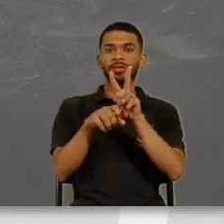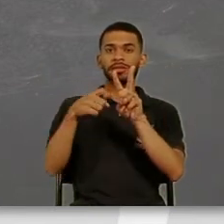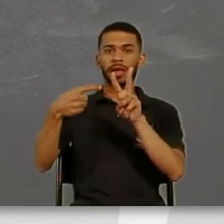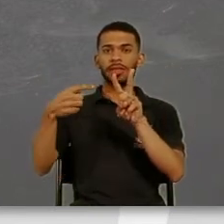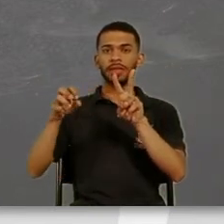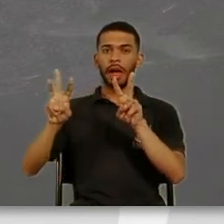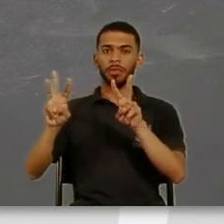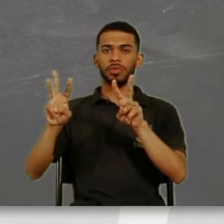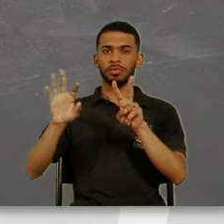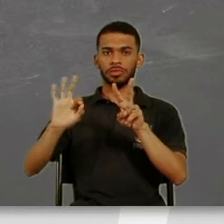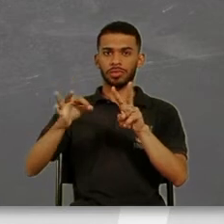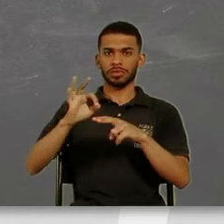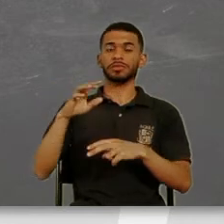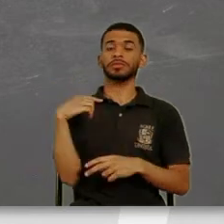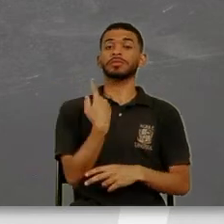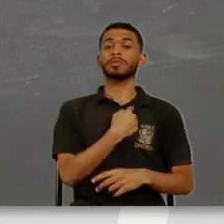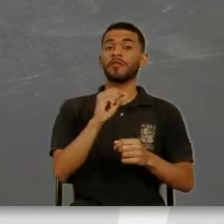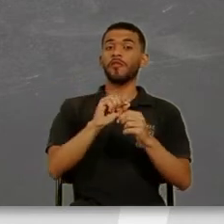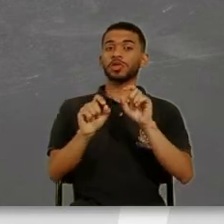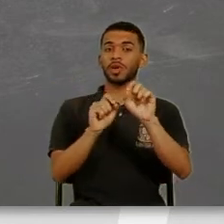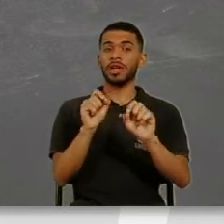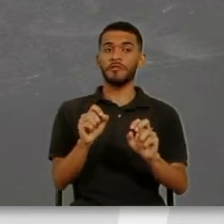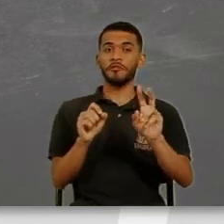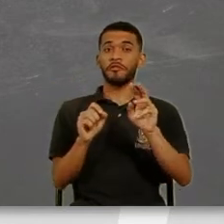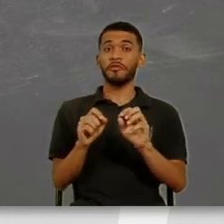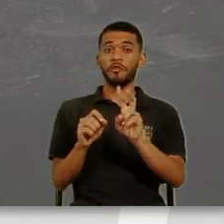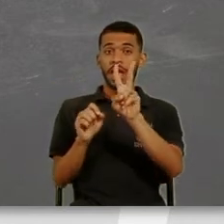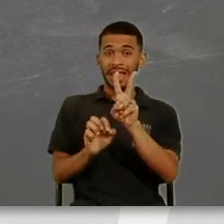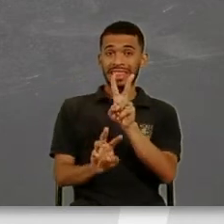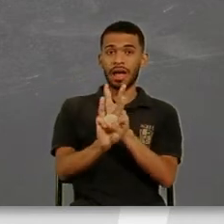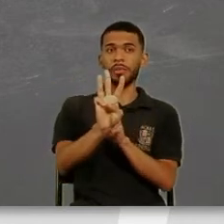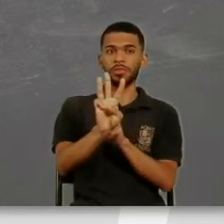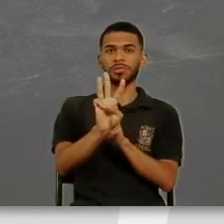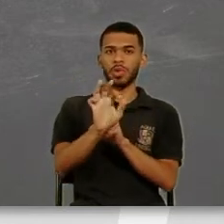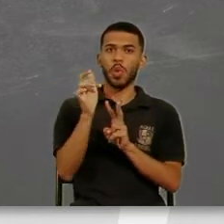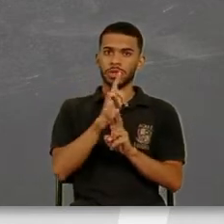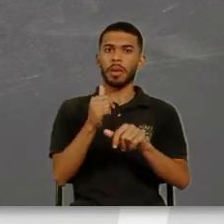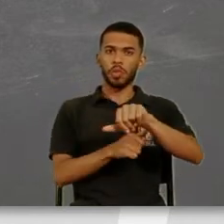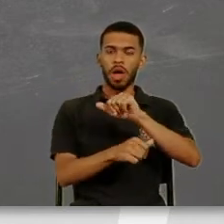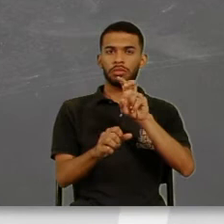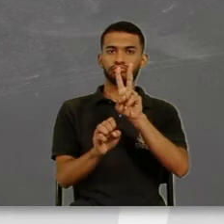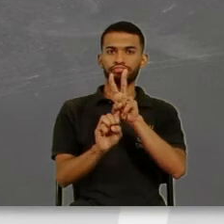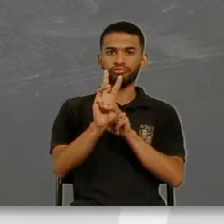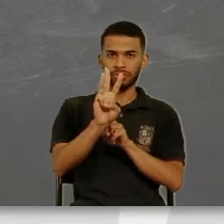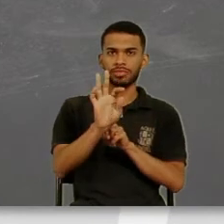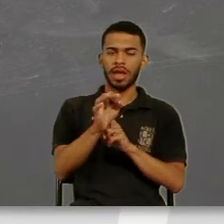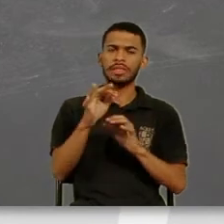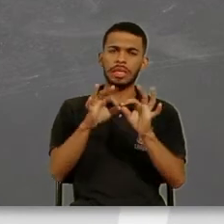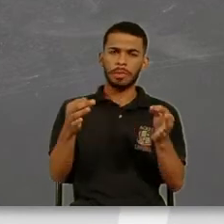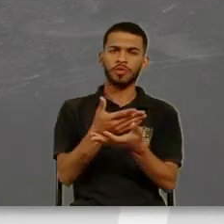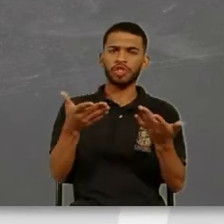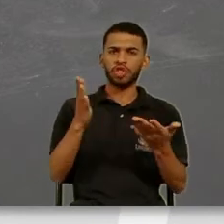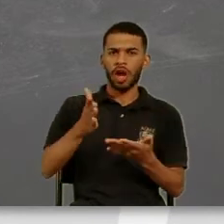Então, a gente está transformando V em W, certo? Então, é bem simples de entender para quem já viu funções.